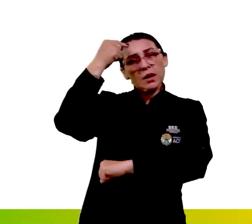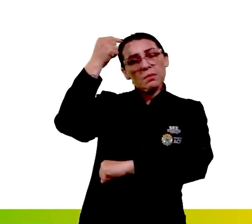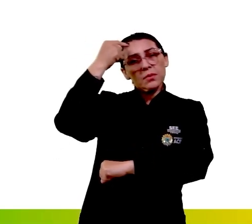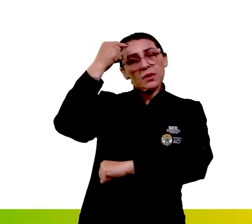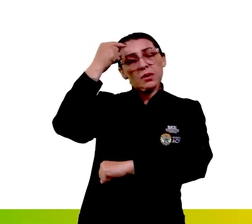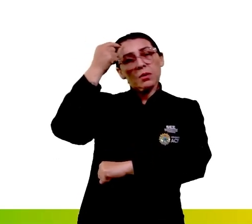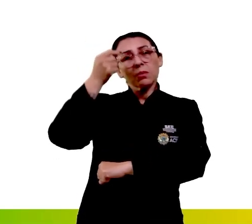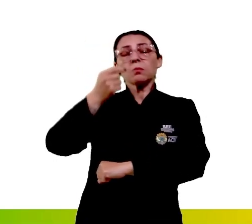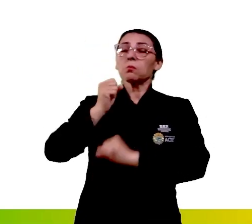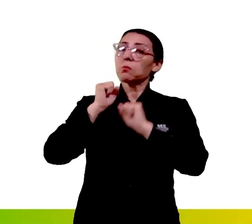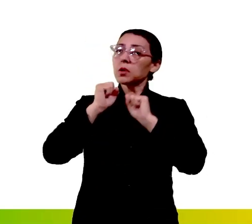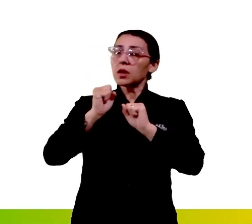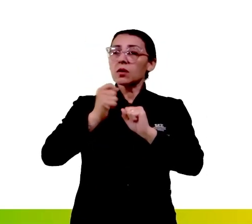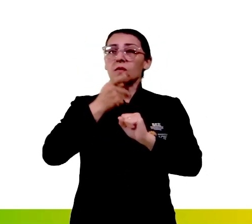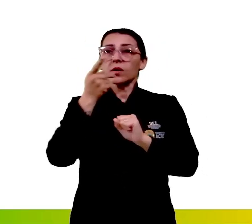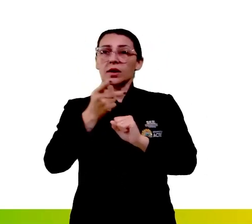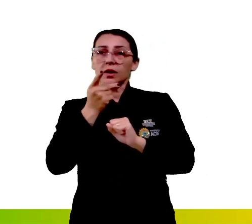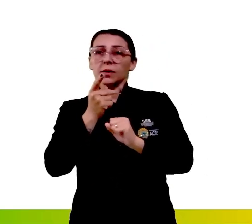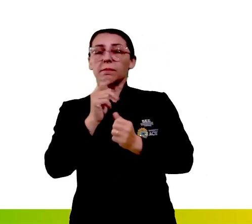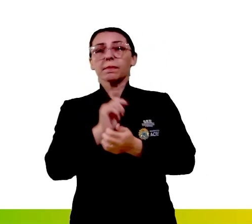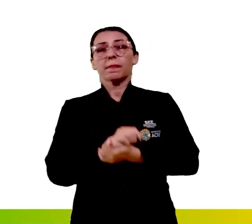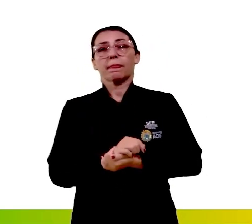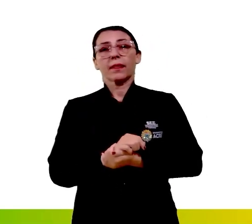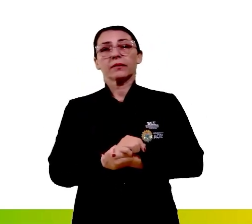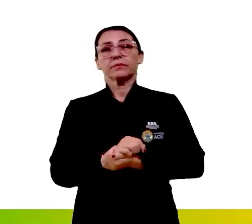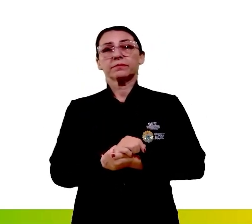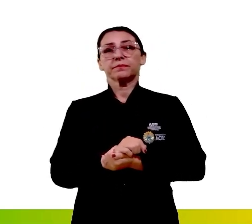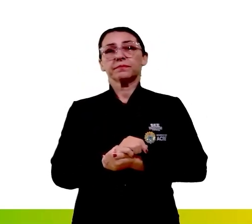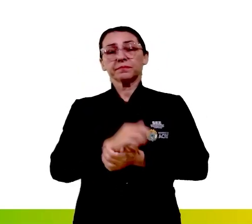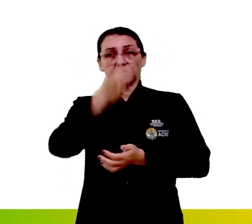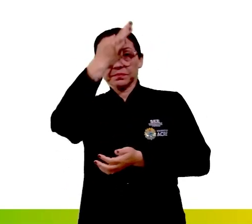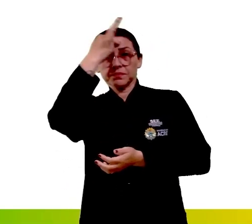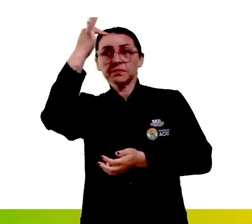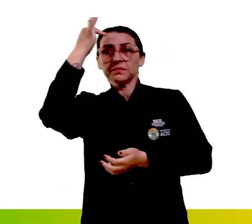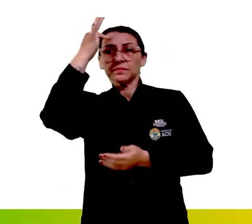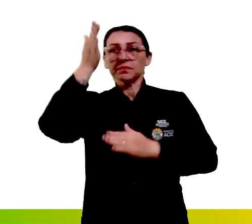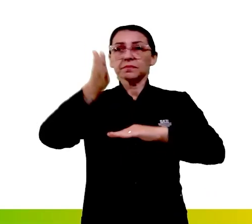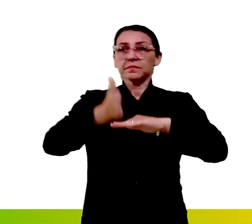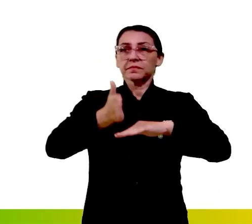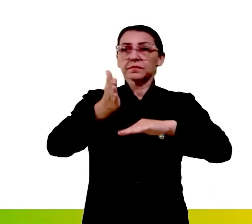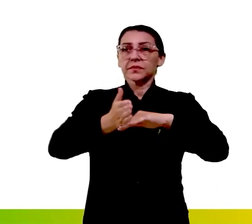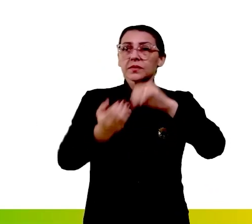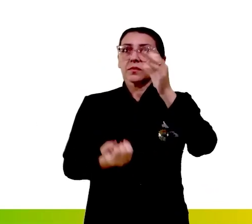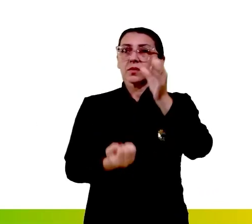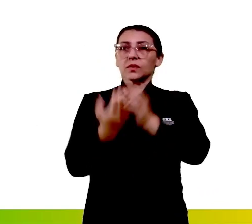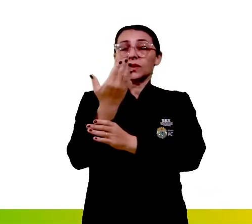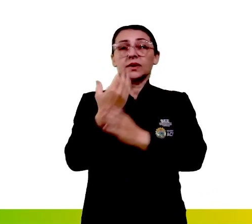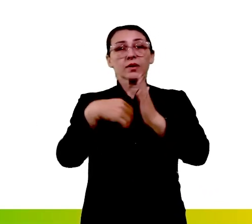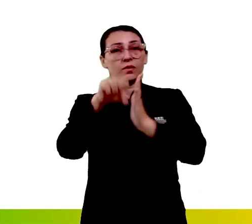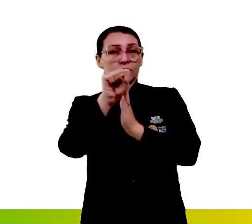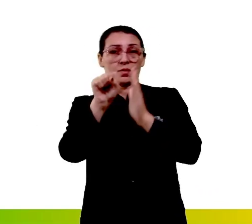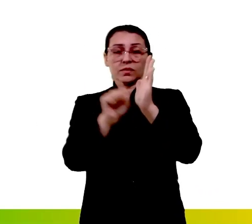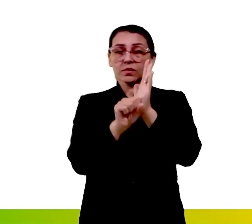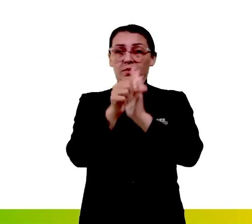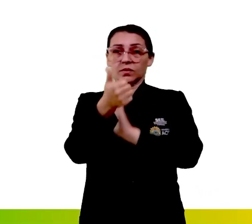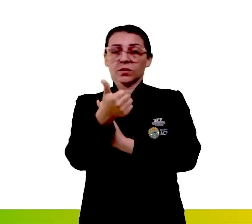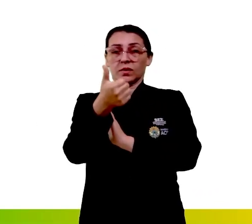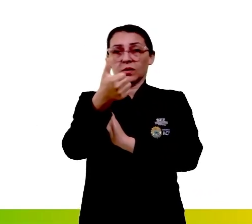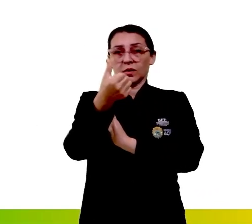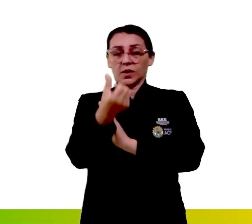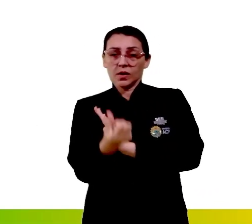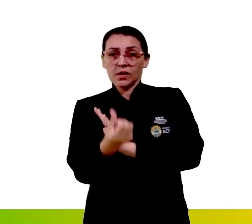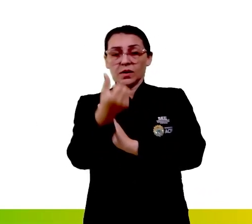nós podemos concluí-lo do seguinte modo. A filosofia moderna, que floresceu entre